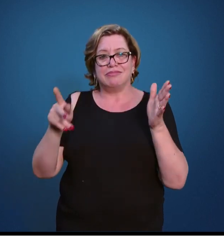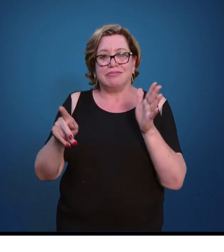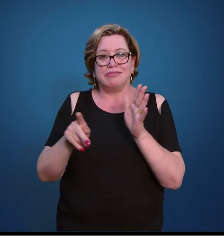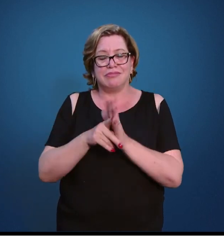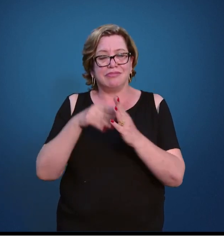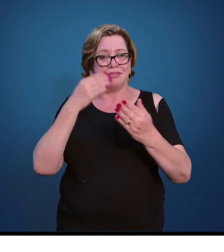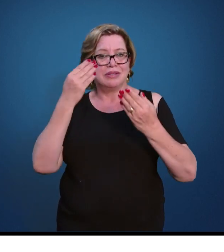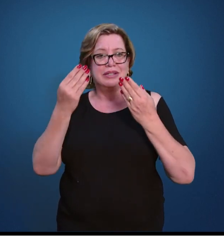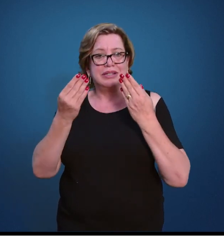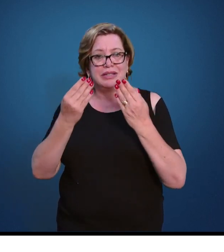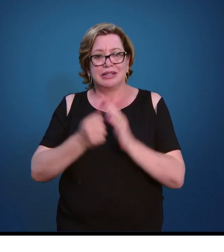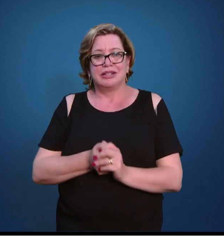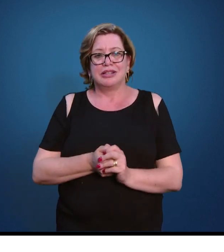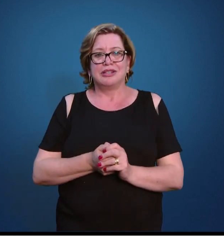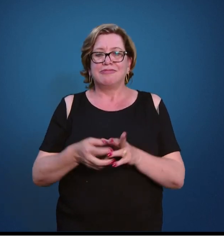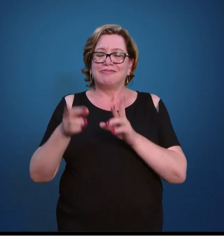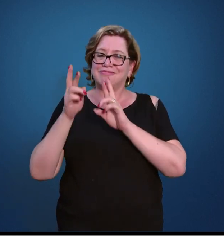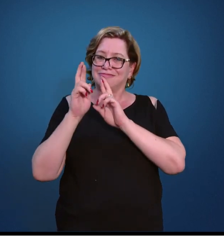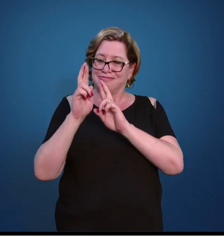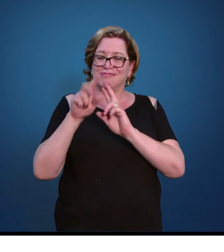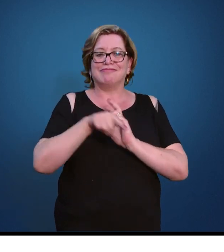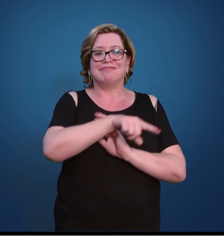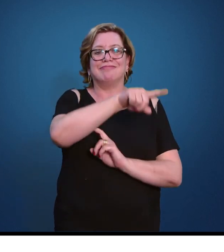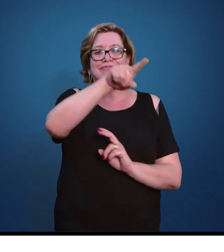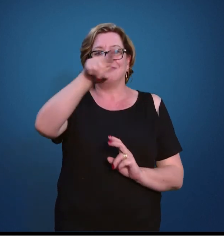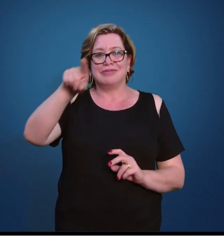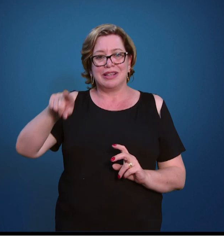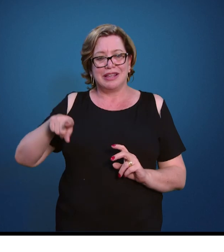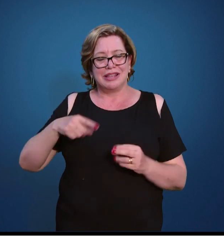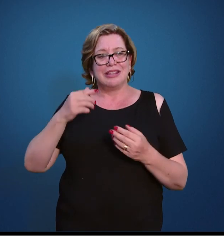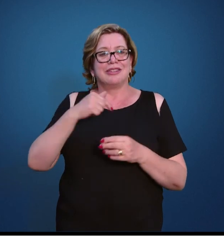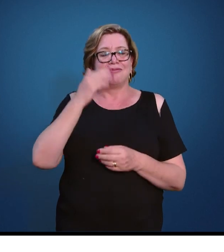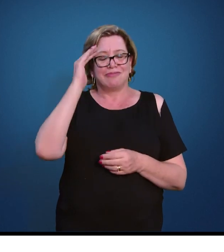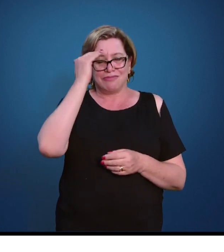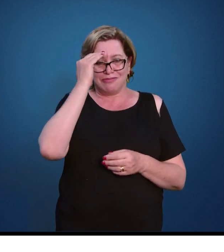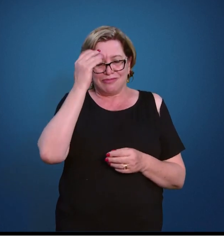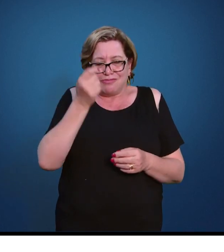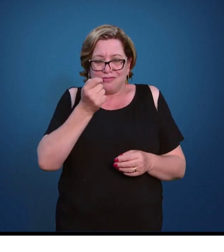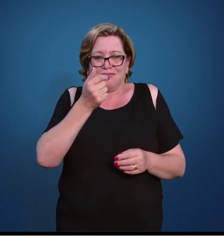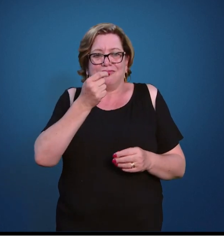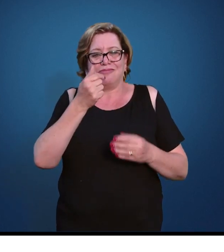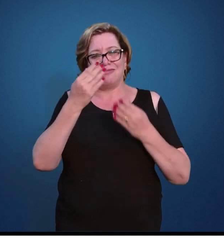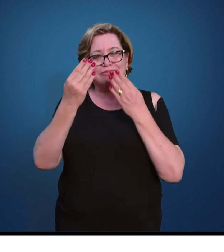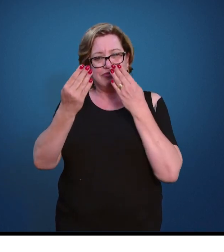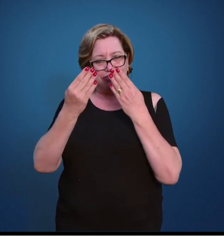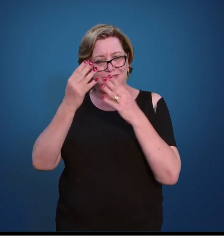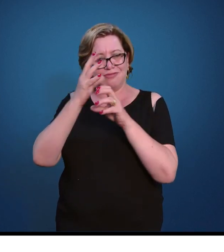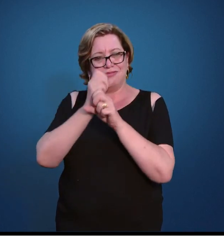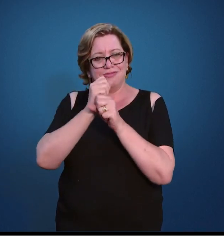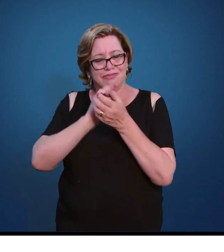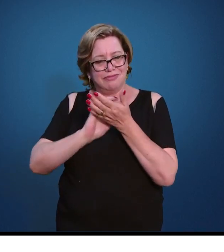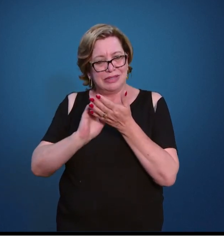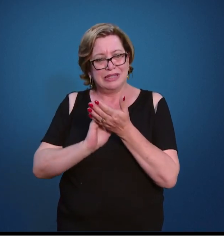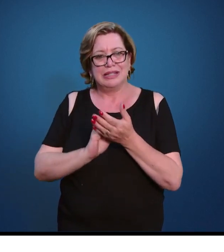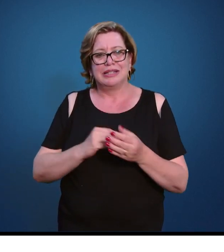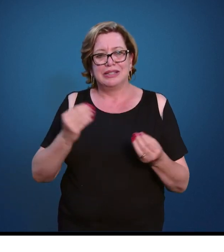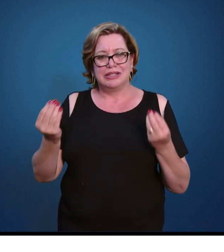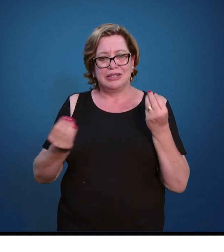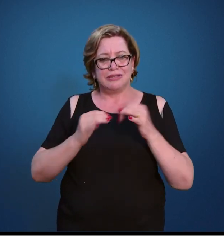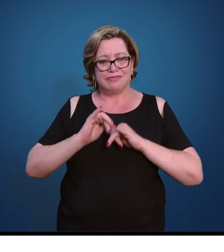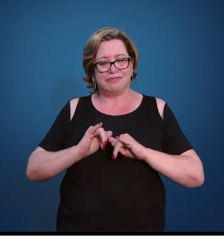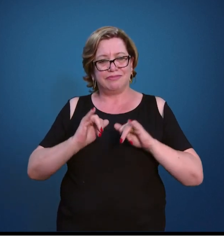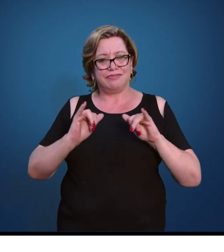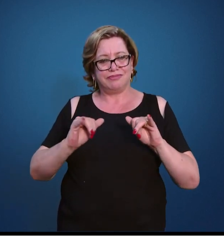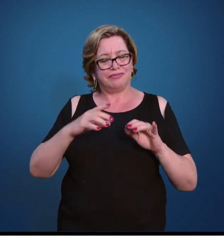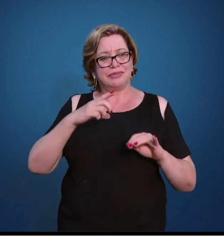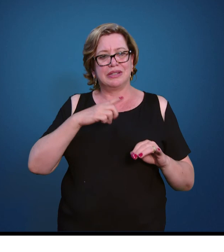aspecto de análise. Esperamos que vocês tenham conseguido compreender um pouquinho sobre esse tipo de informação